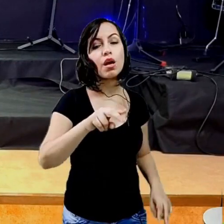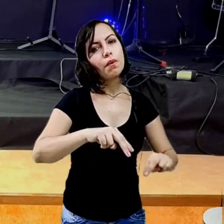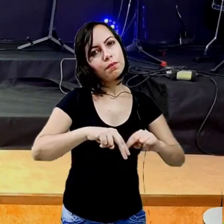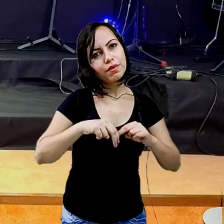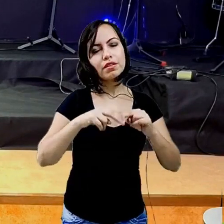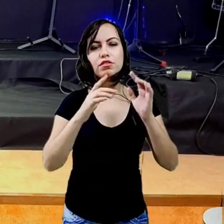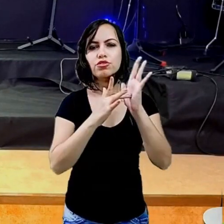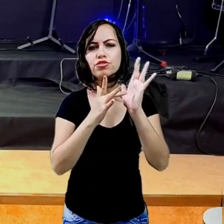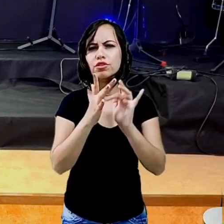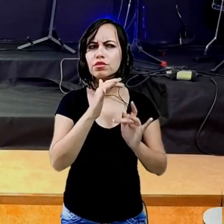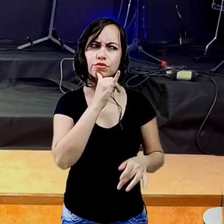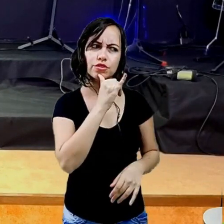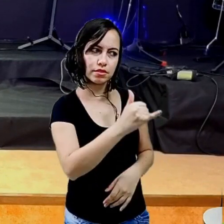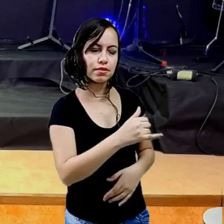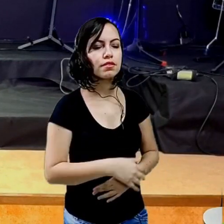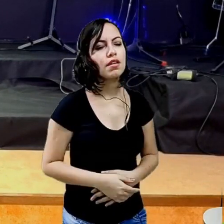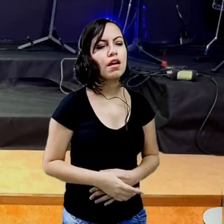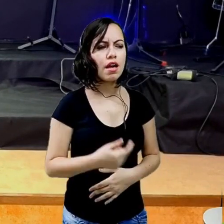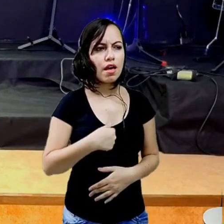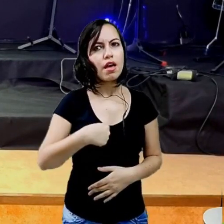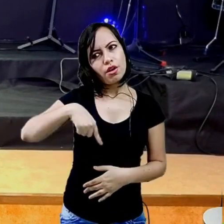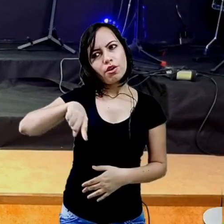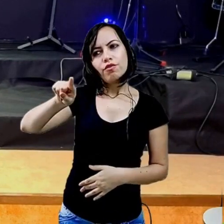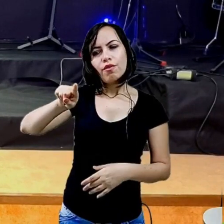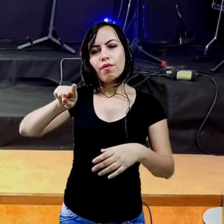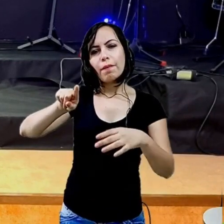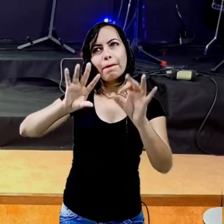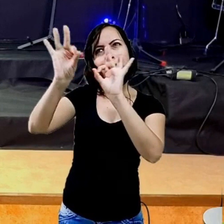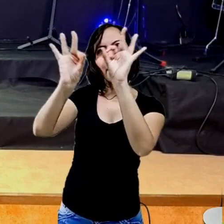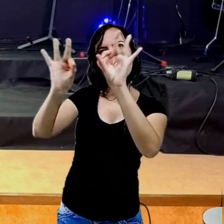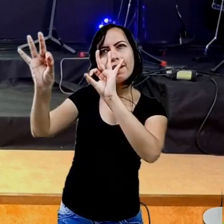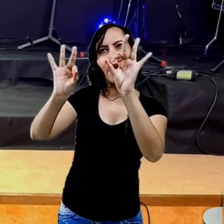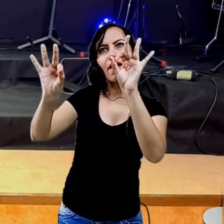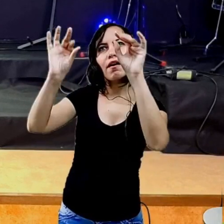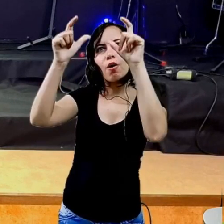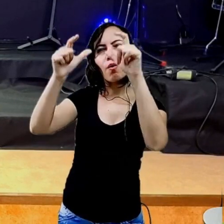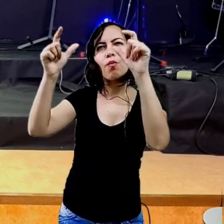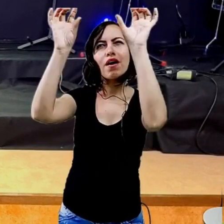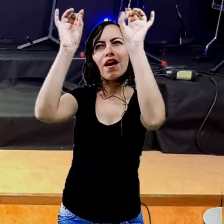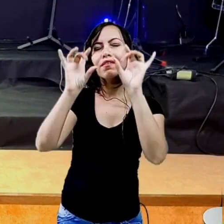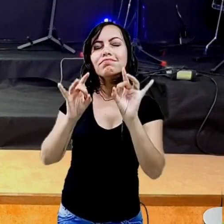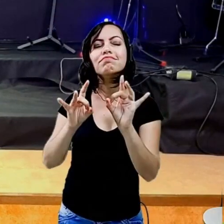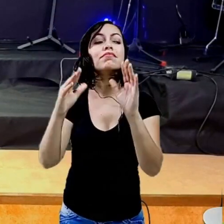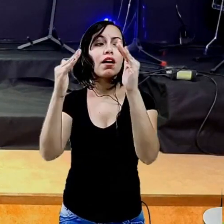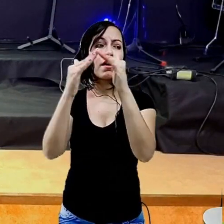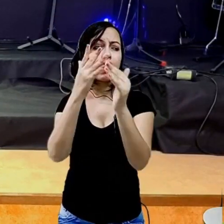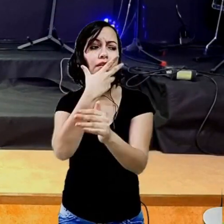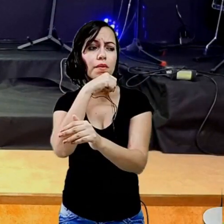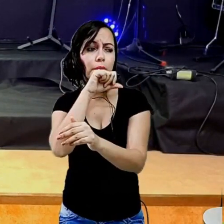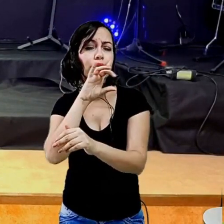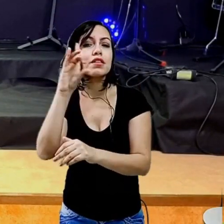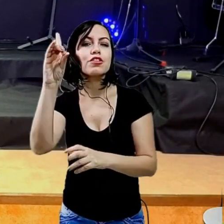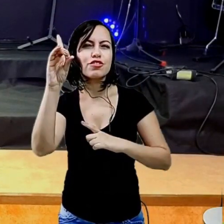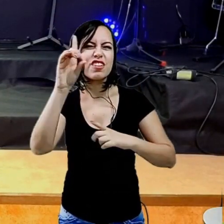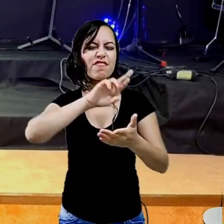isso, Jesus diz: eu vou preparar um lugar para vocês. Na casa do meu Pai há muita morada. E a